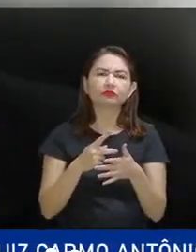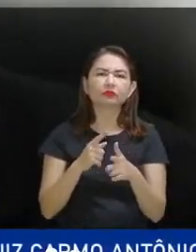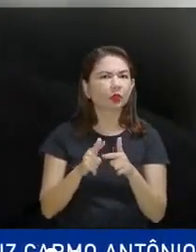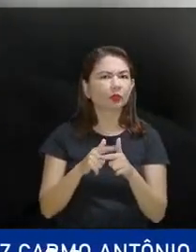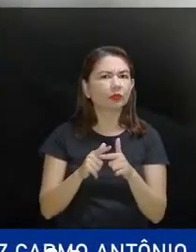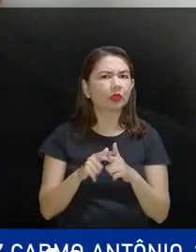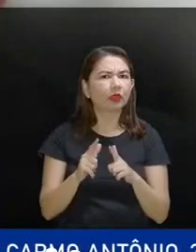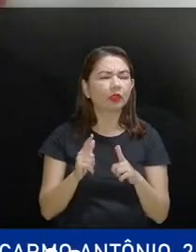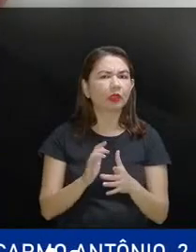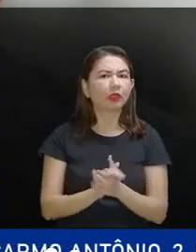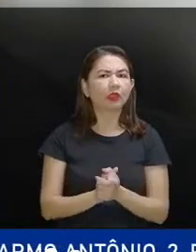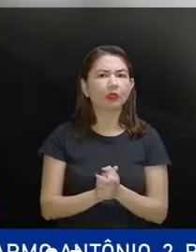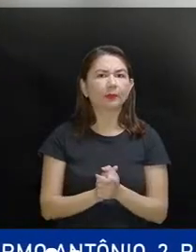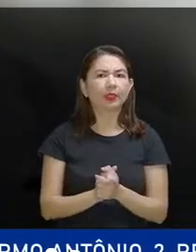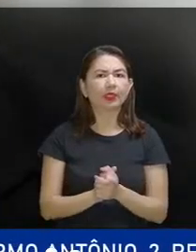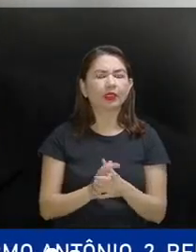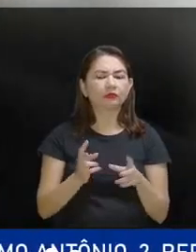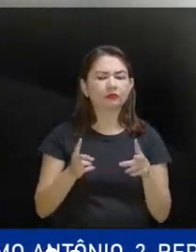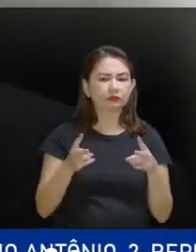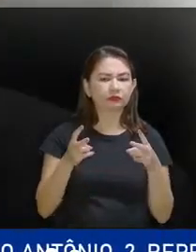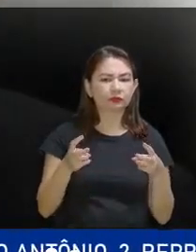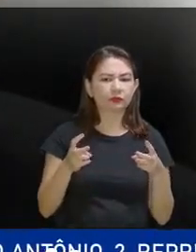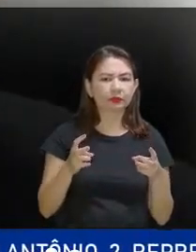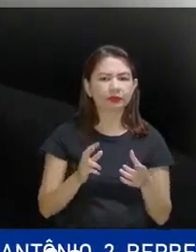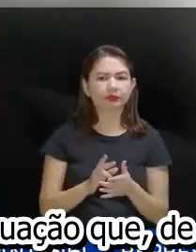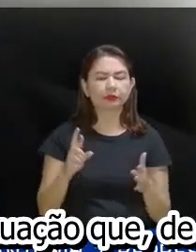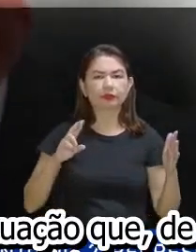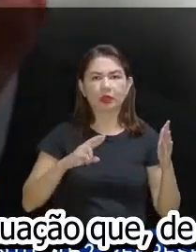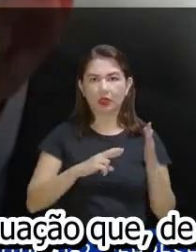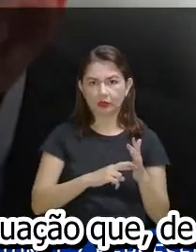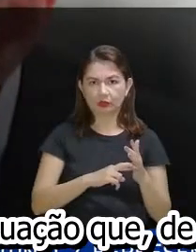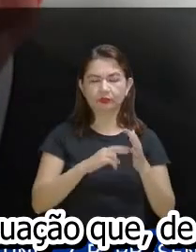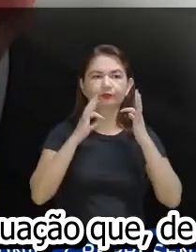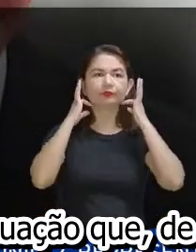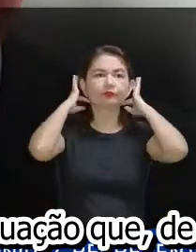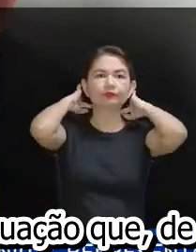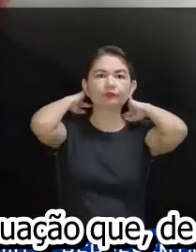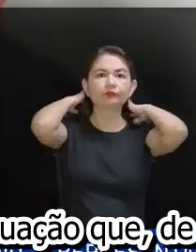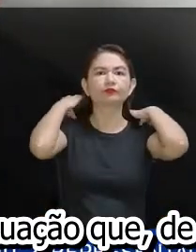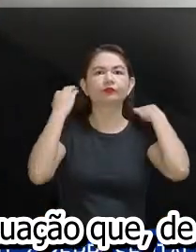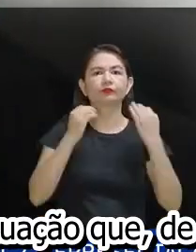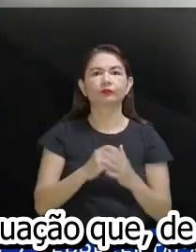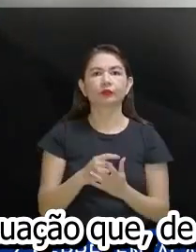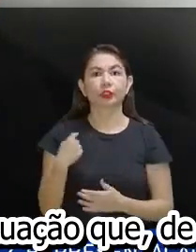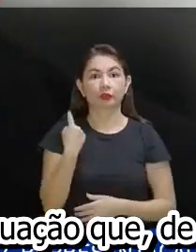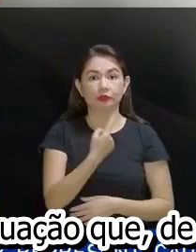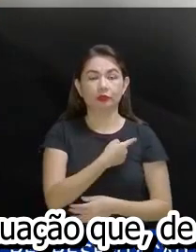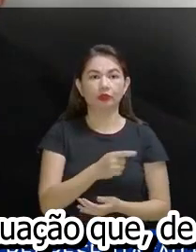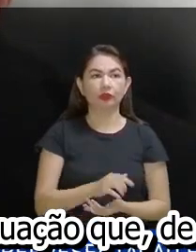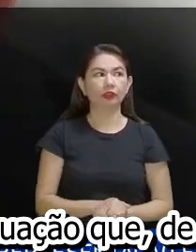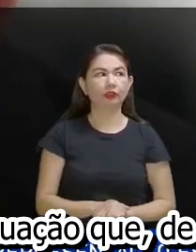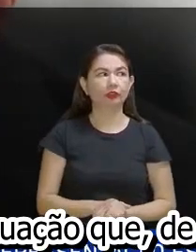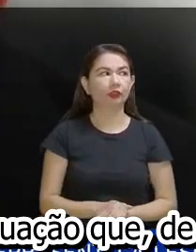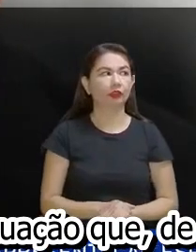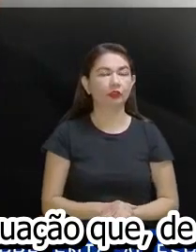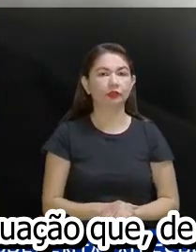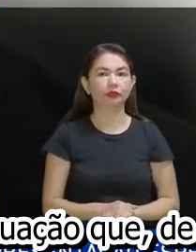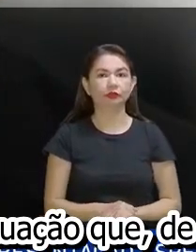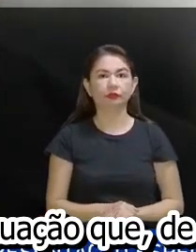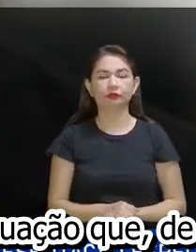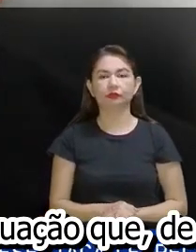Anselmo Gonçalves, de pele clara, calvo, os óculos de armação quadrada. A questão é a seguinte: nós estamos aqui diante de uma